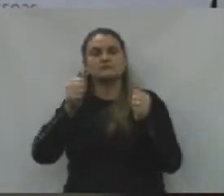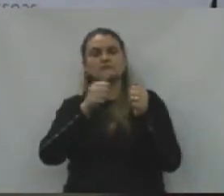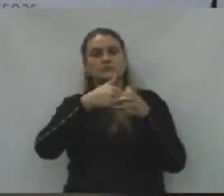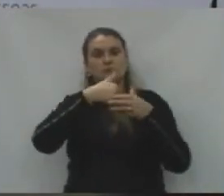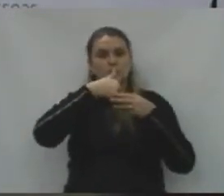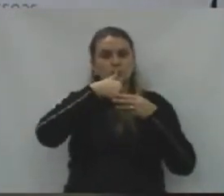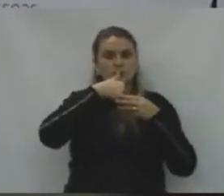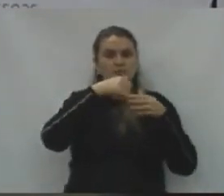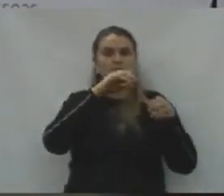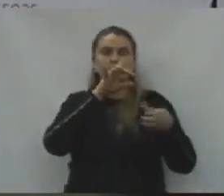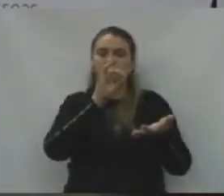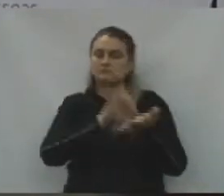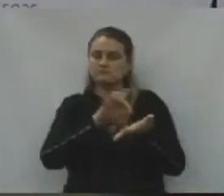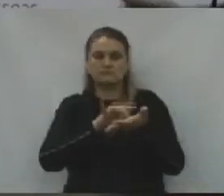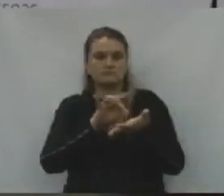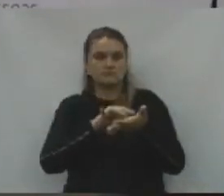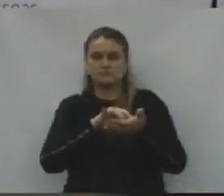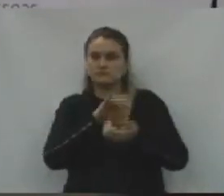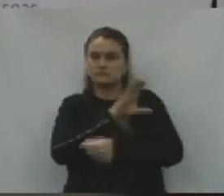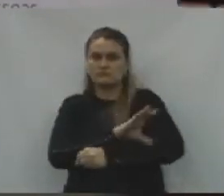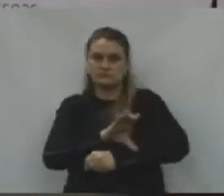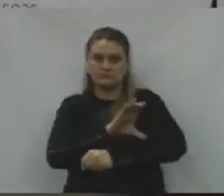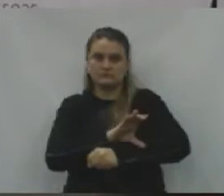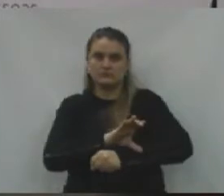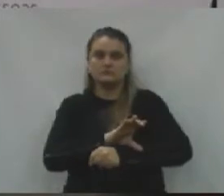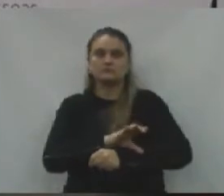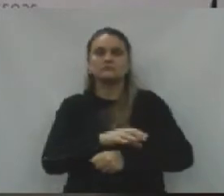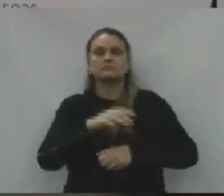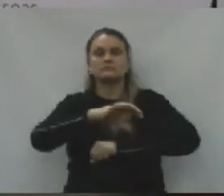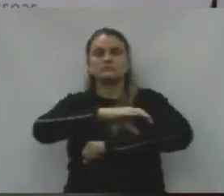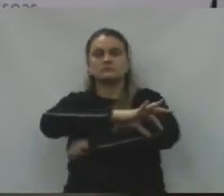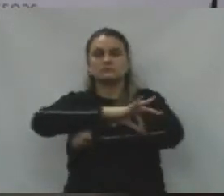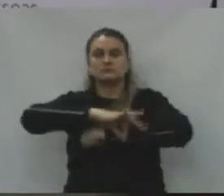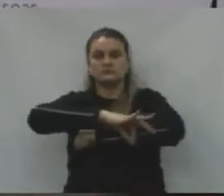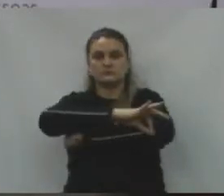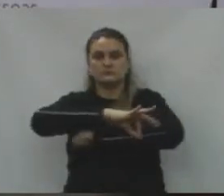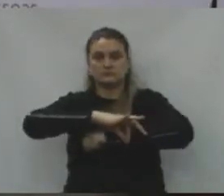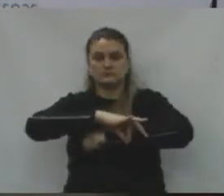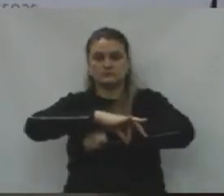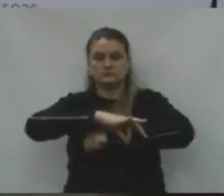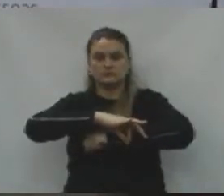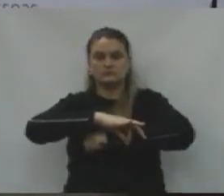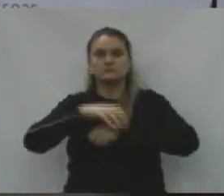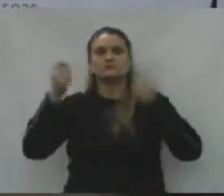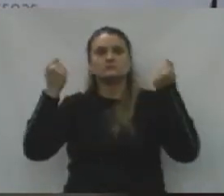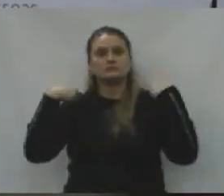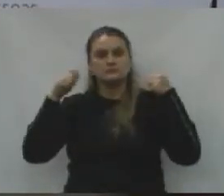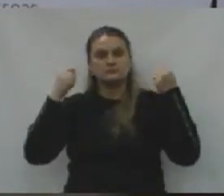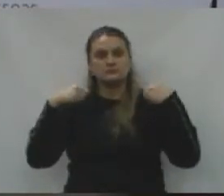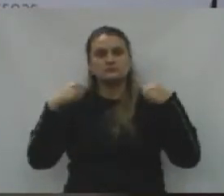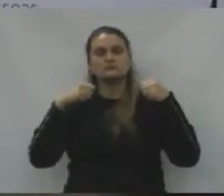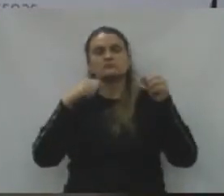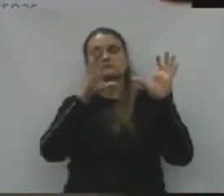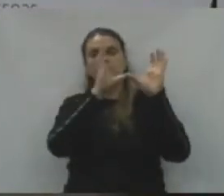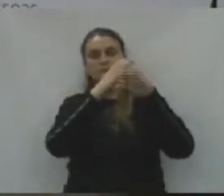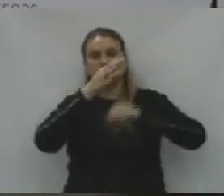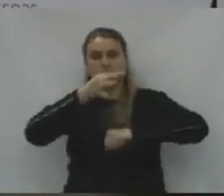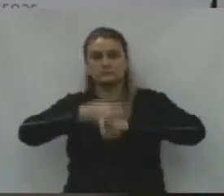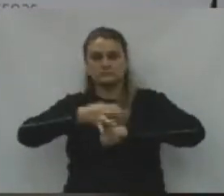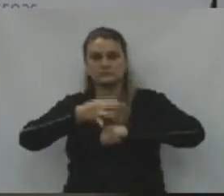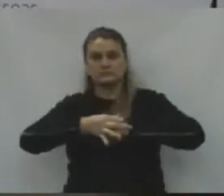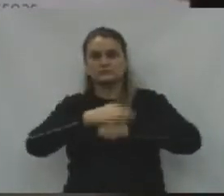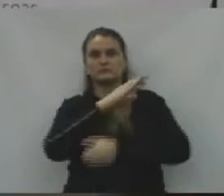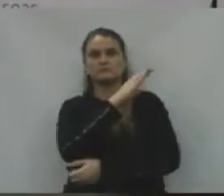Sul, mas é um curso, é a mesma grade. Arquitetura e urbanismo, bacharelado em educação física, ciências